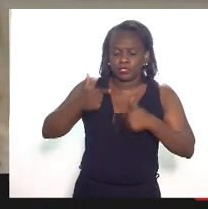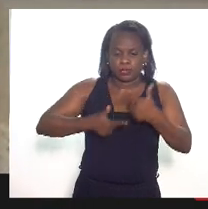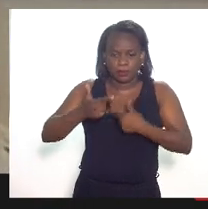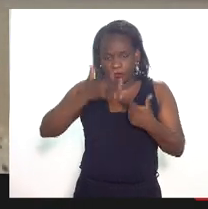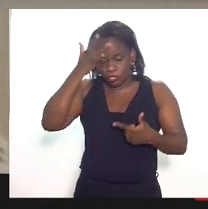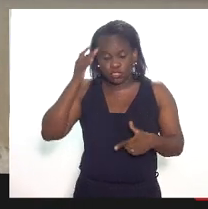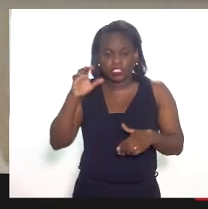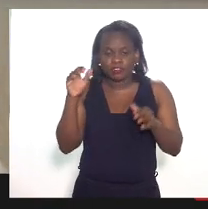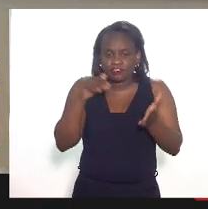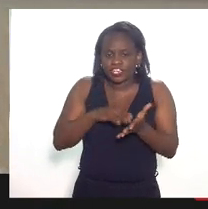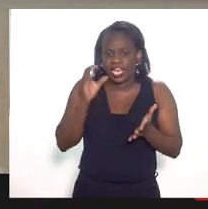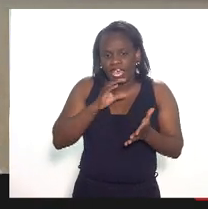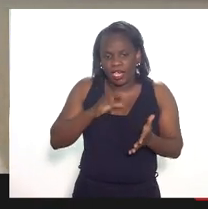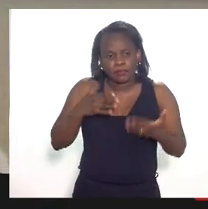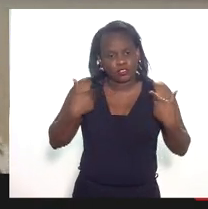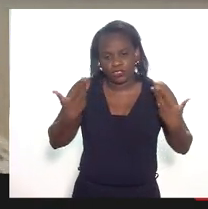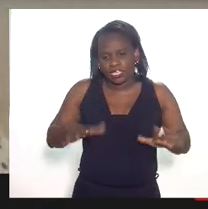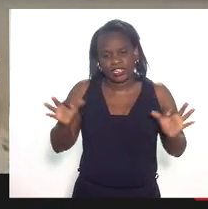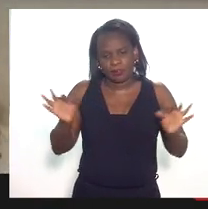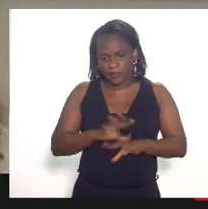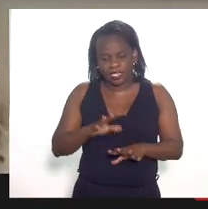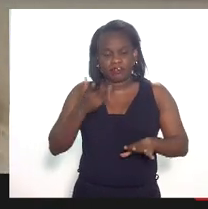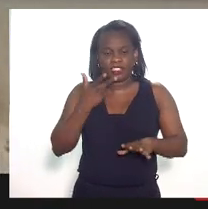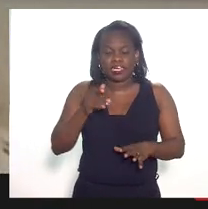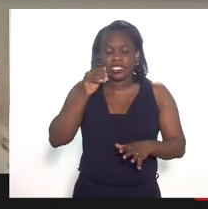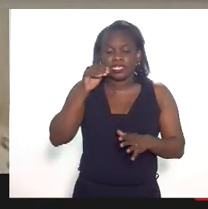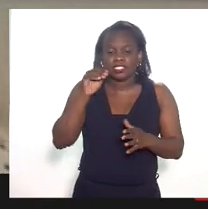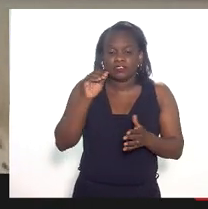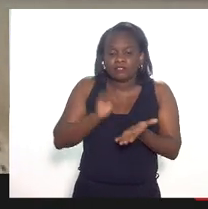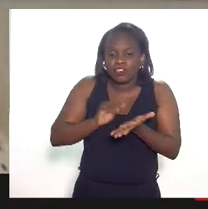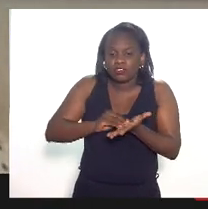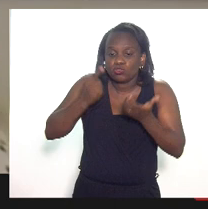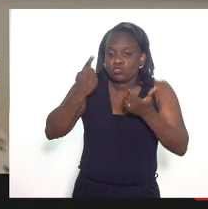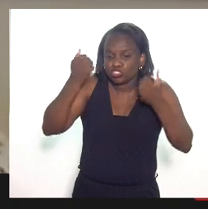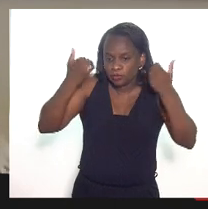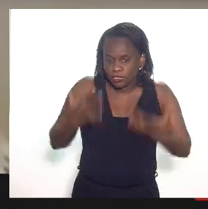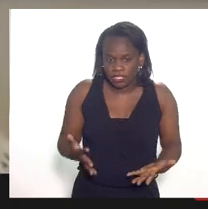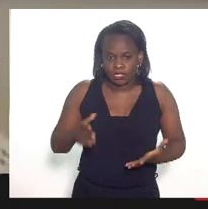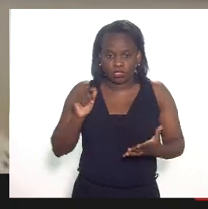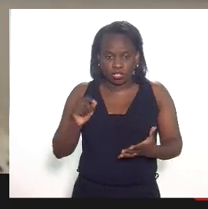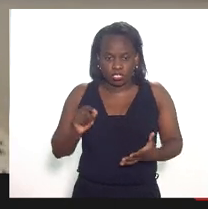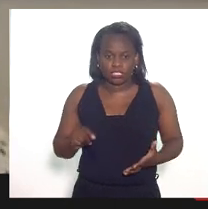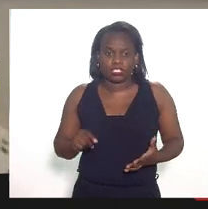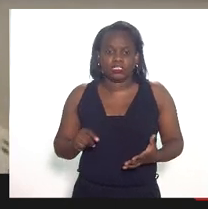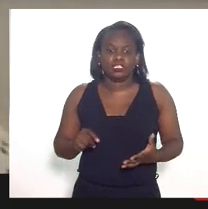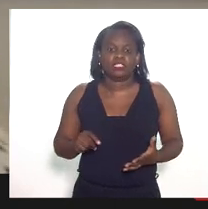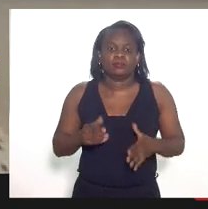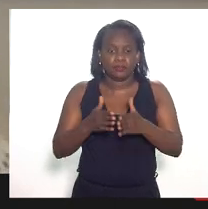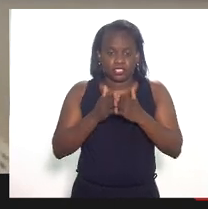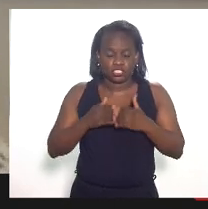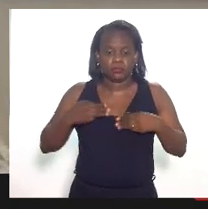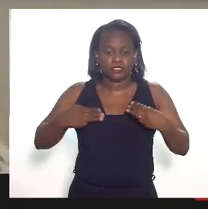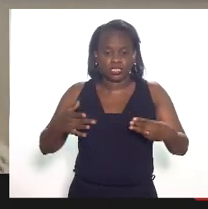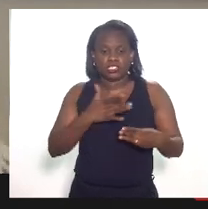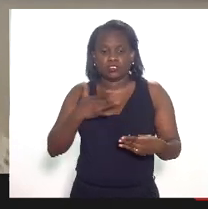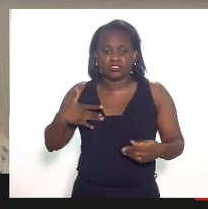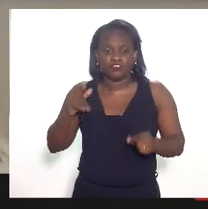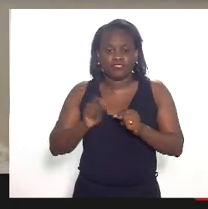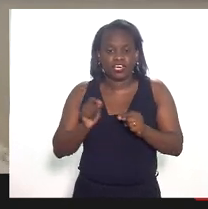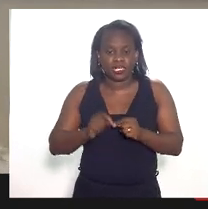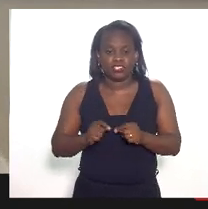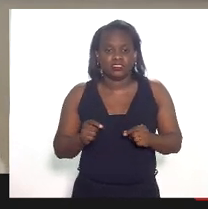fim, rapidamente, eu não queria terminar essa fala sem fazer... sem solicitar que o Ministério da Saúde faça